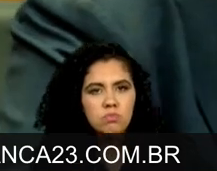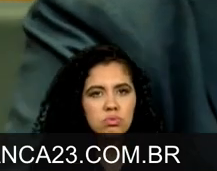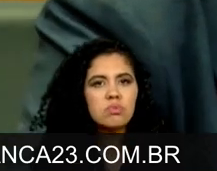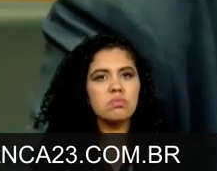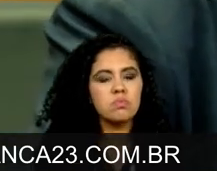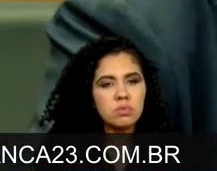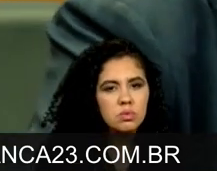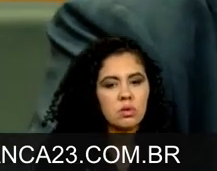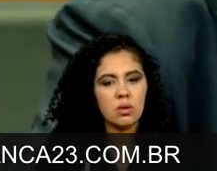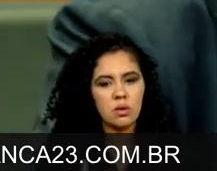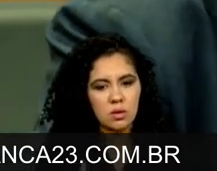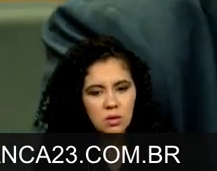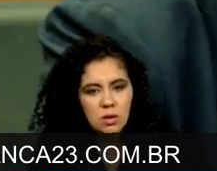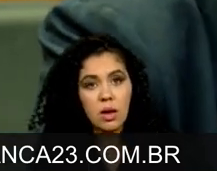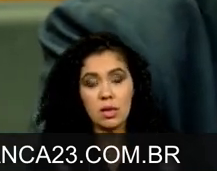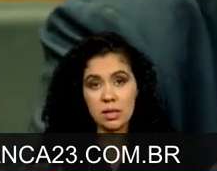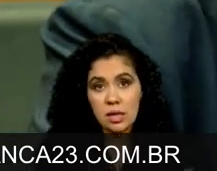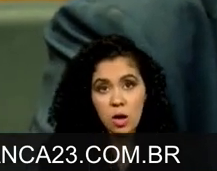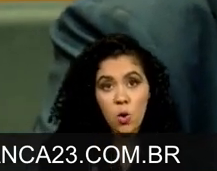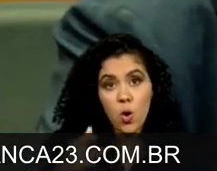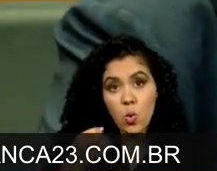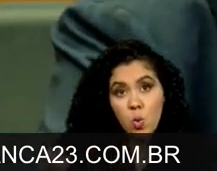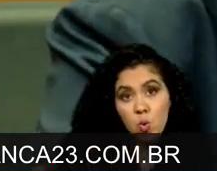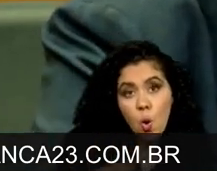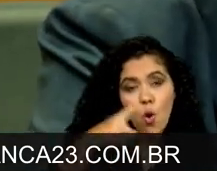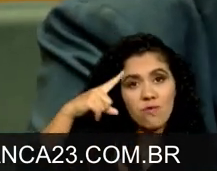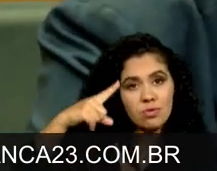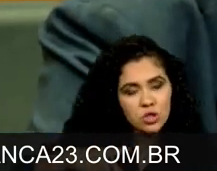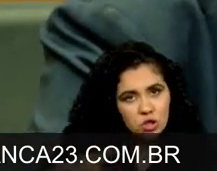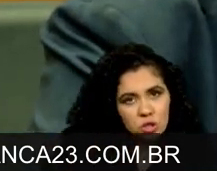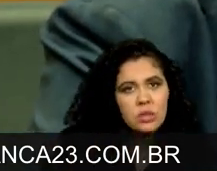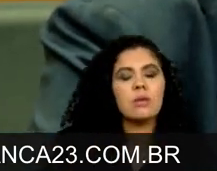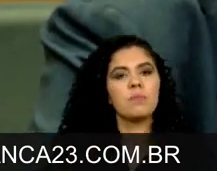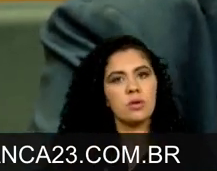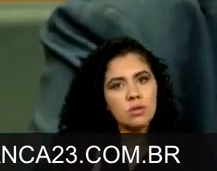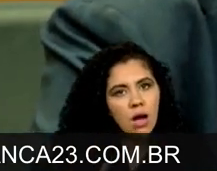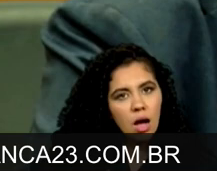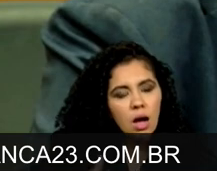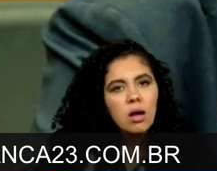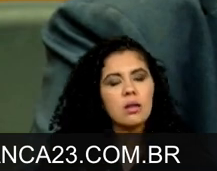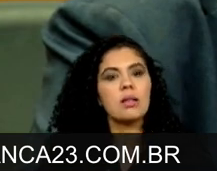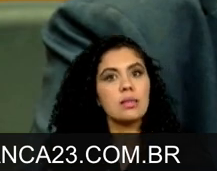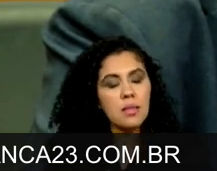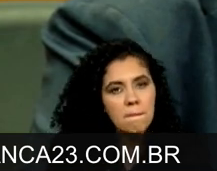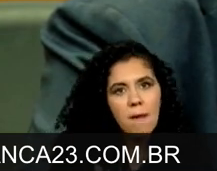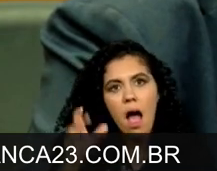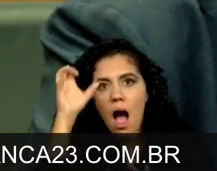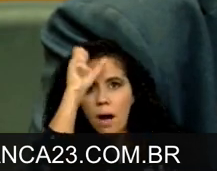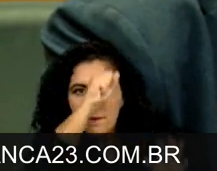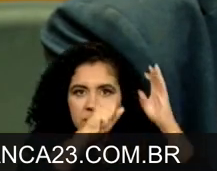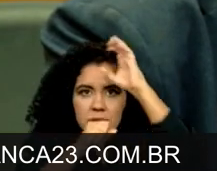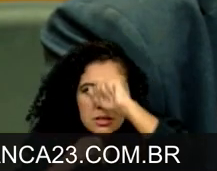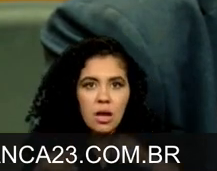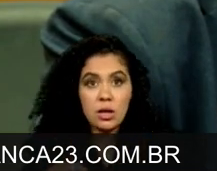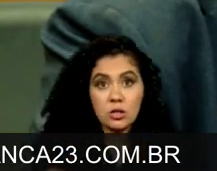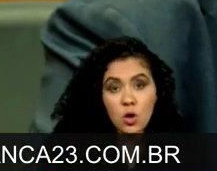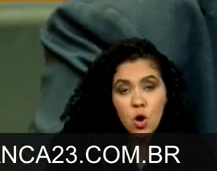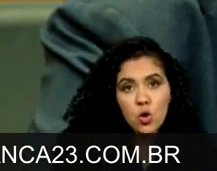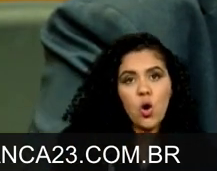uma incorporação de uma nova tecnologia, com uma curva de aprendizado também nessa nova